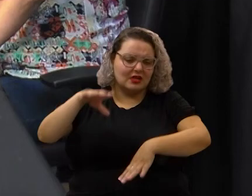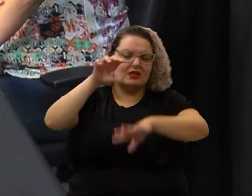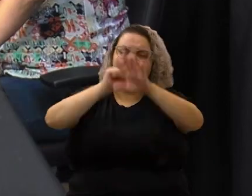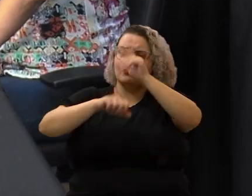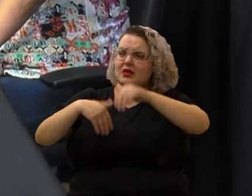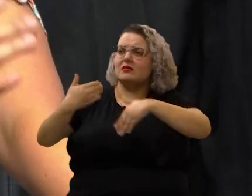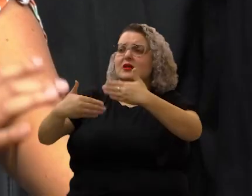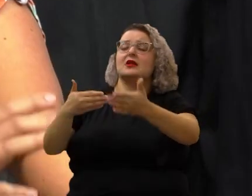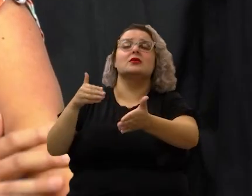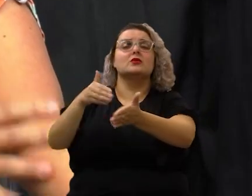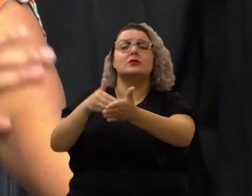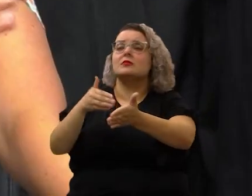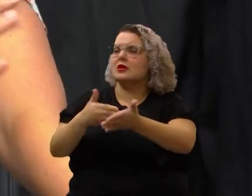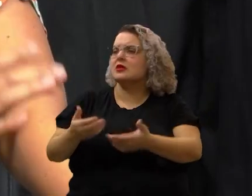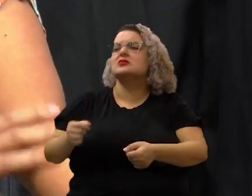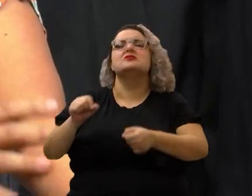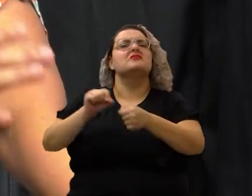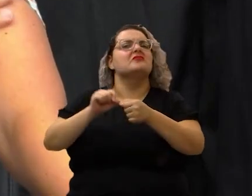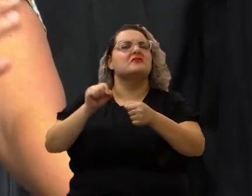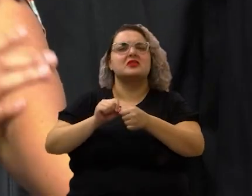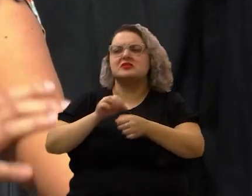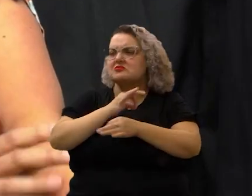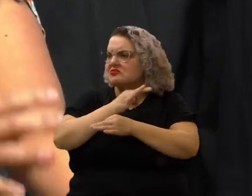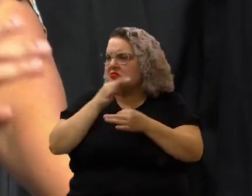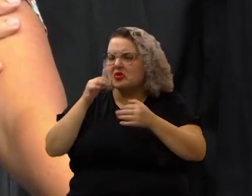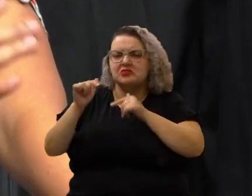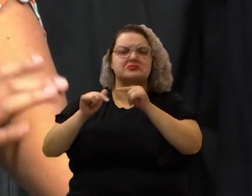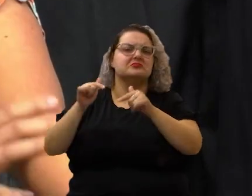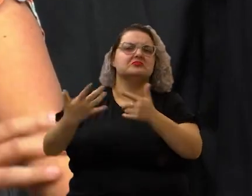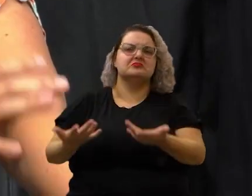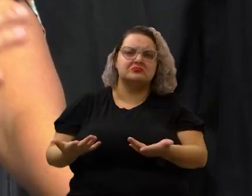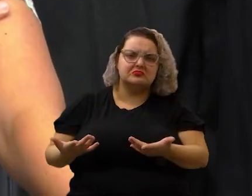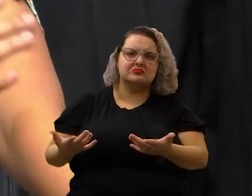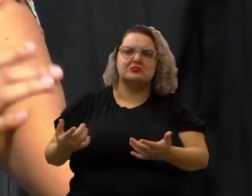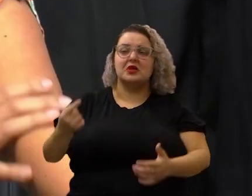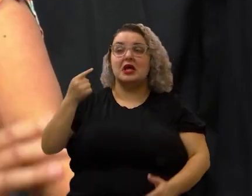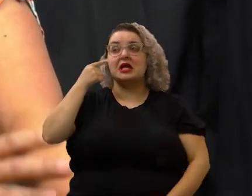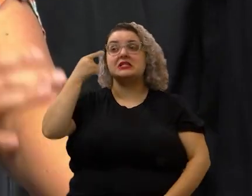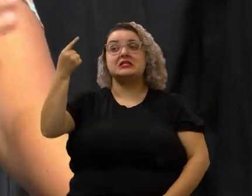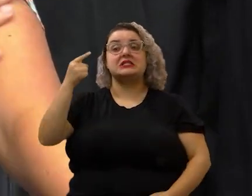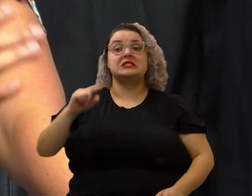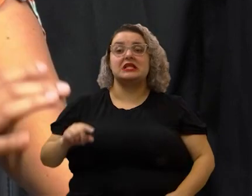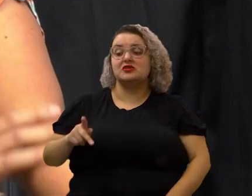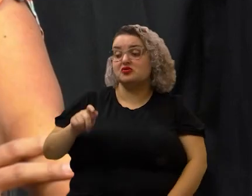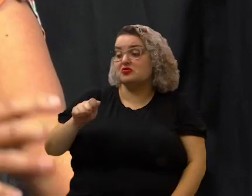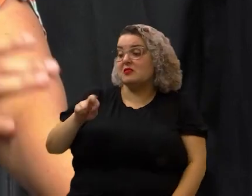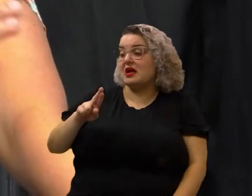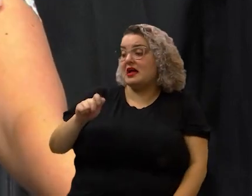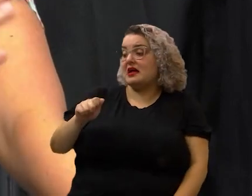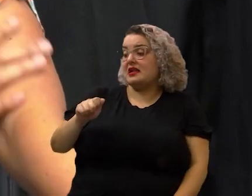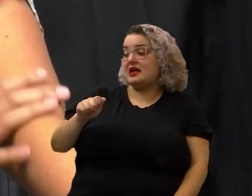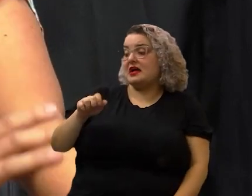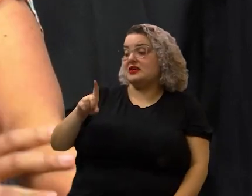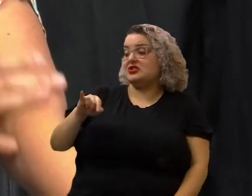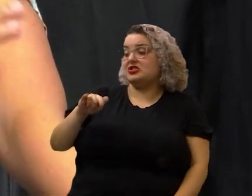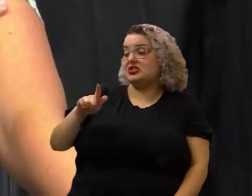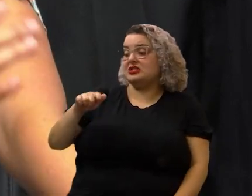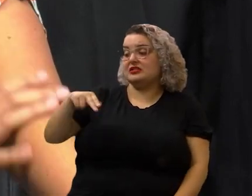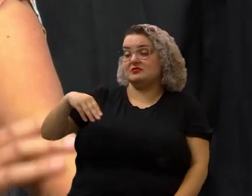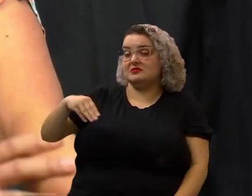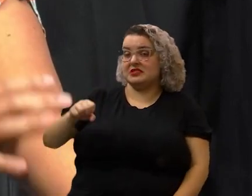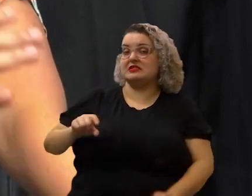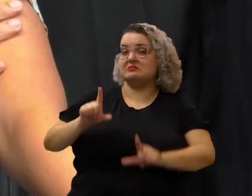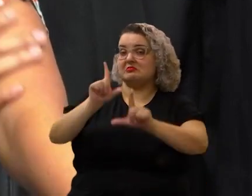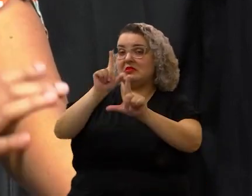assim mesmo, a gente tá aprendendo, e no limite a gente tá fazendo um ótimo trabalho, sabe? Estamos quebrando os paradigmas, acho